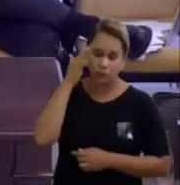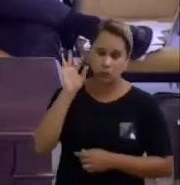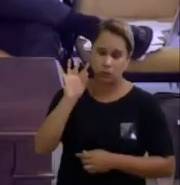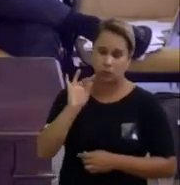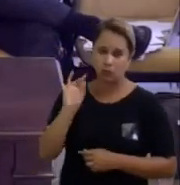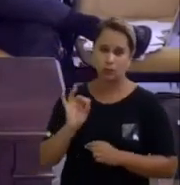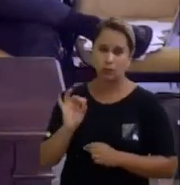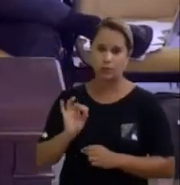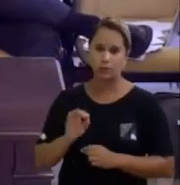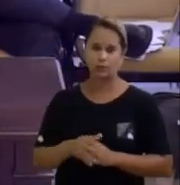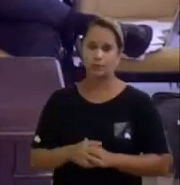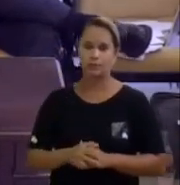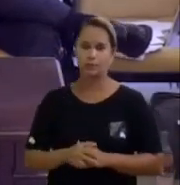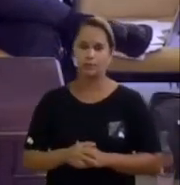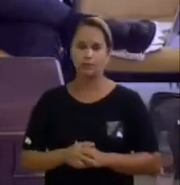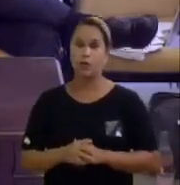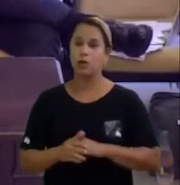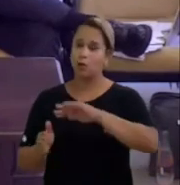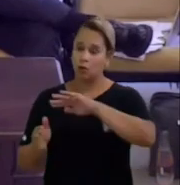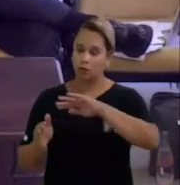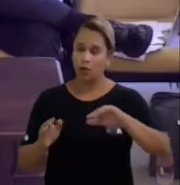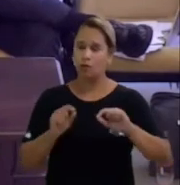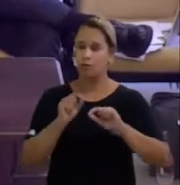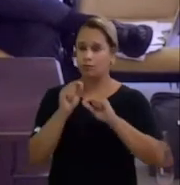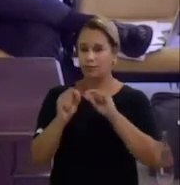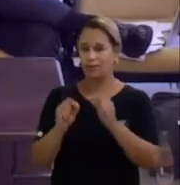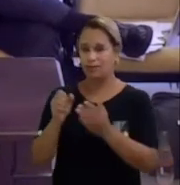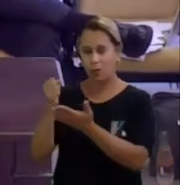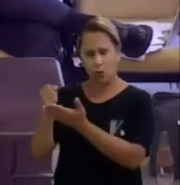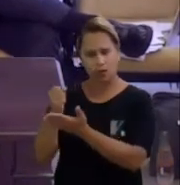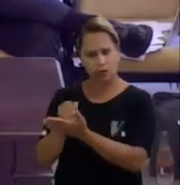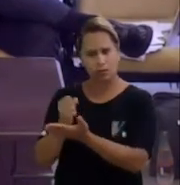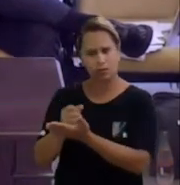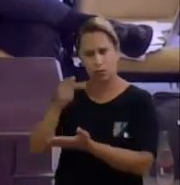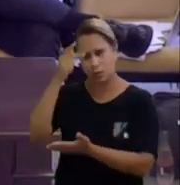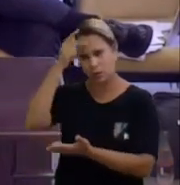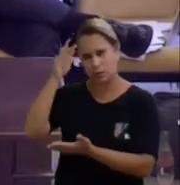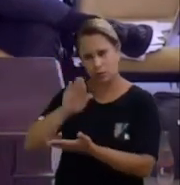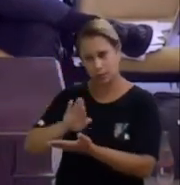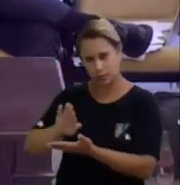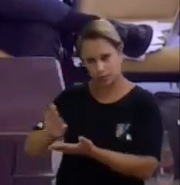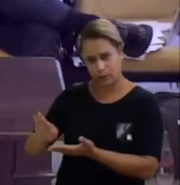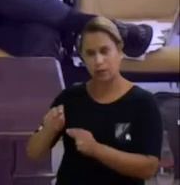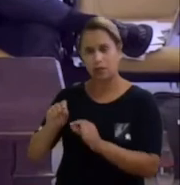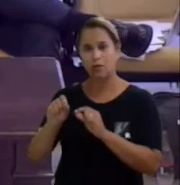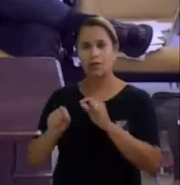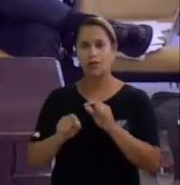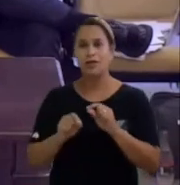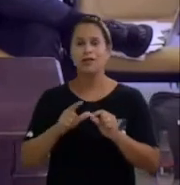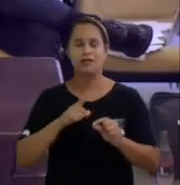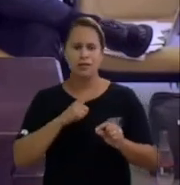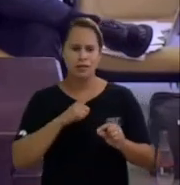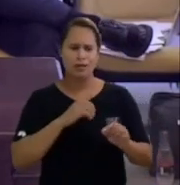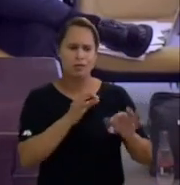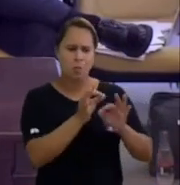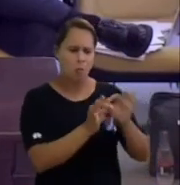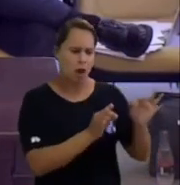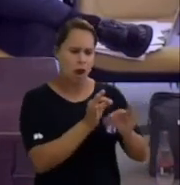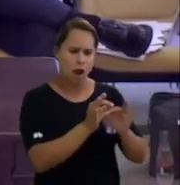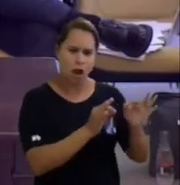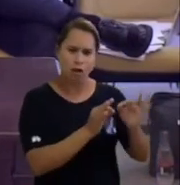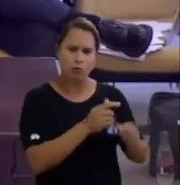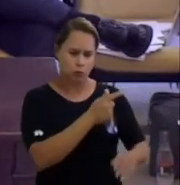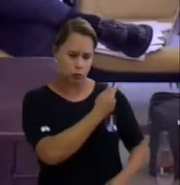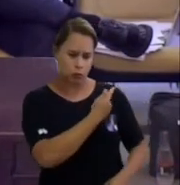Fora essas contratações dos suplentes, e tiveram a empresa do suplente, Bela Tchau, para fazer plano de governo, é um gasto